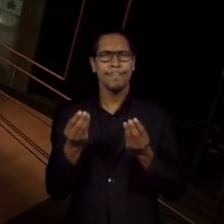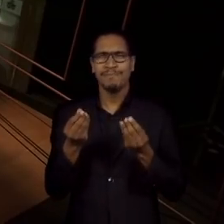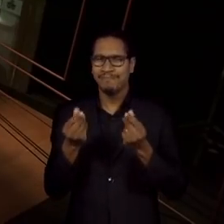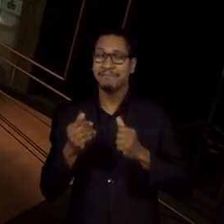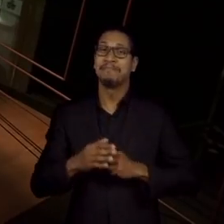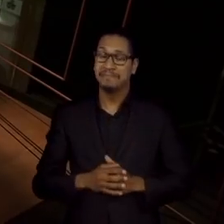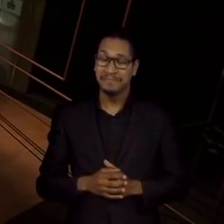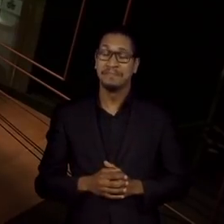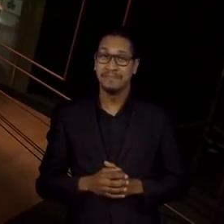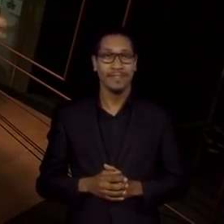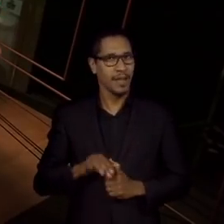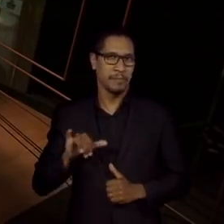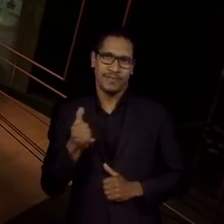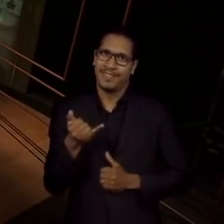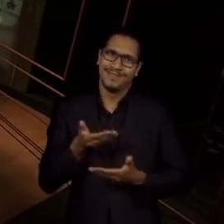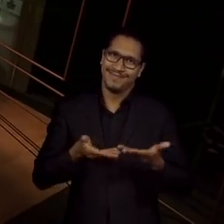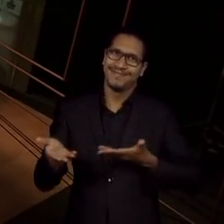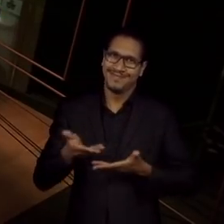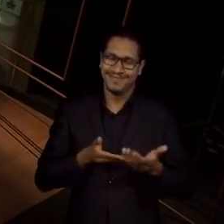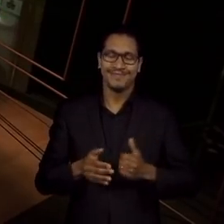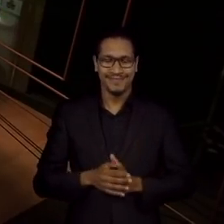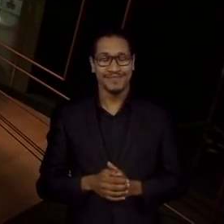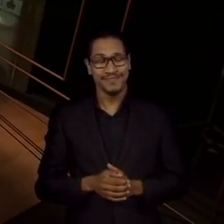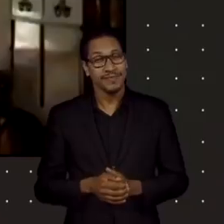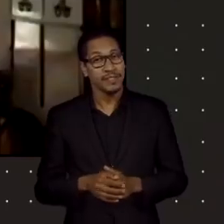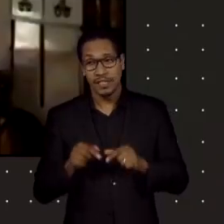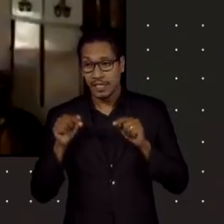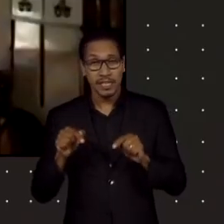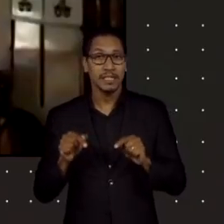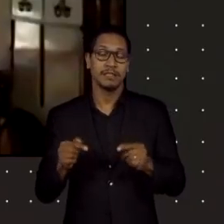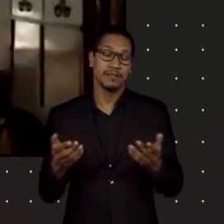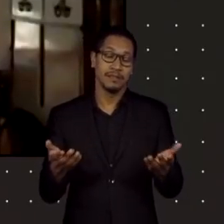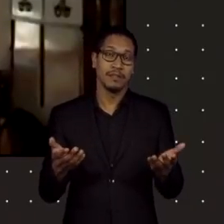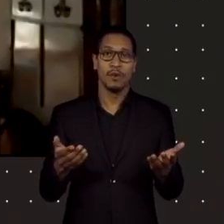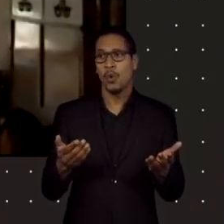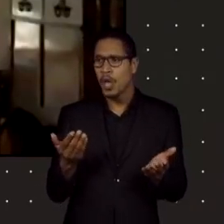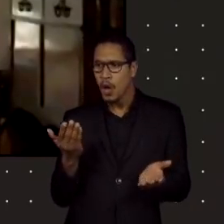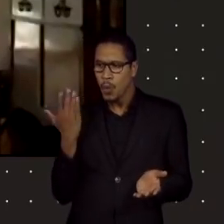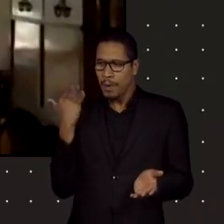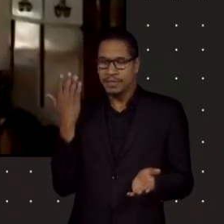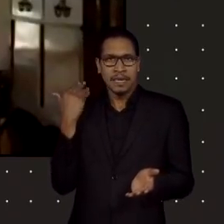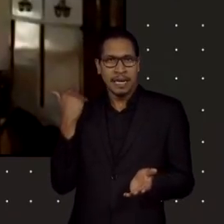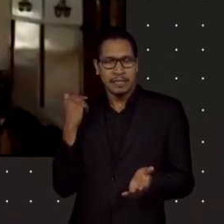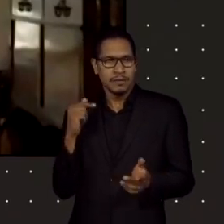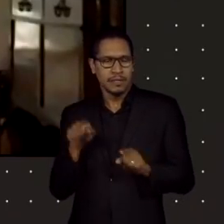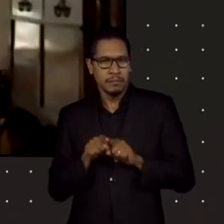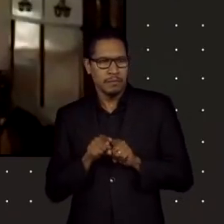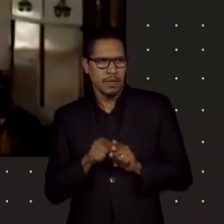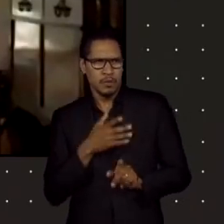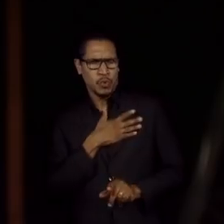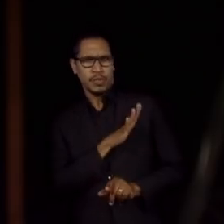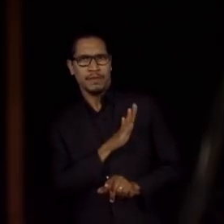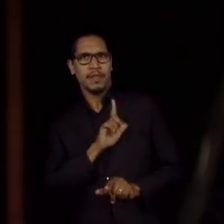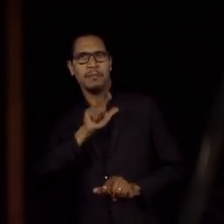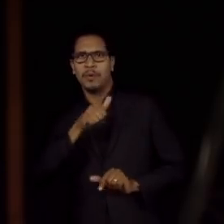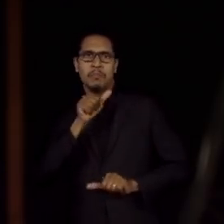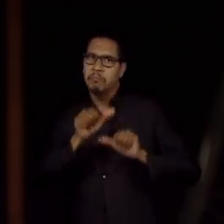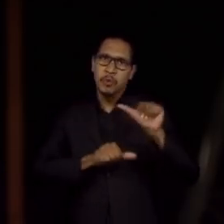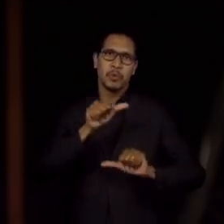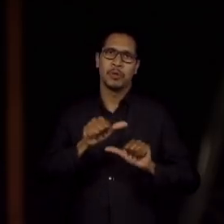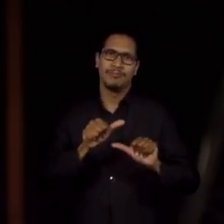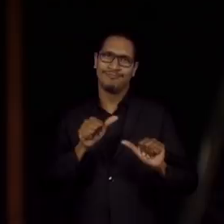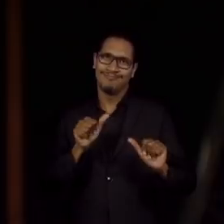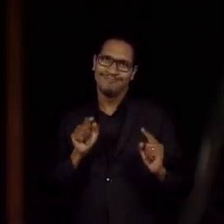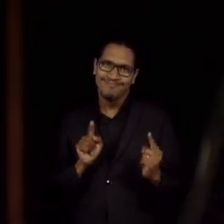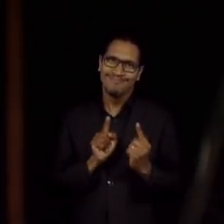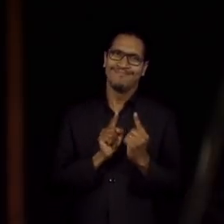tudo isso se dissipou depois, né? Todos esses antagonismos todos, né? Se dissiparam. A partir do